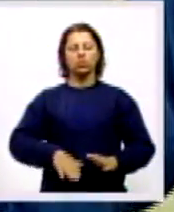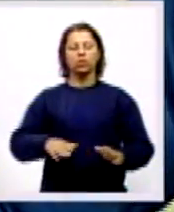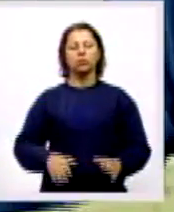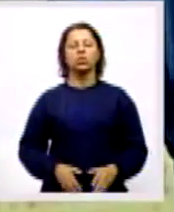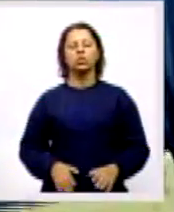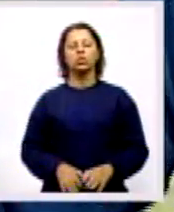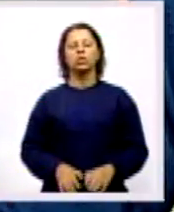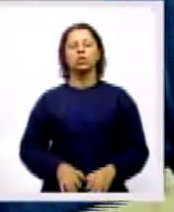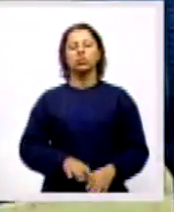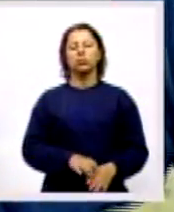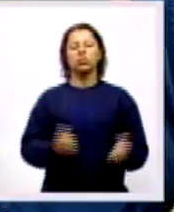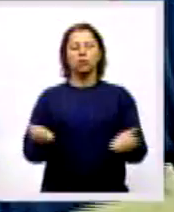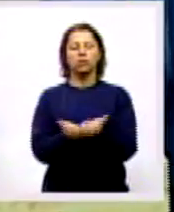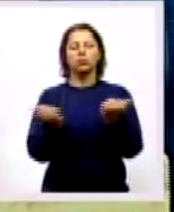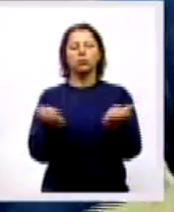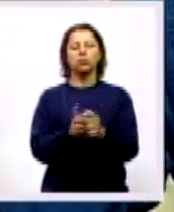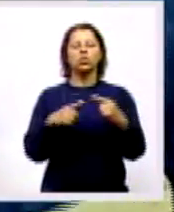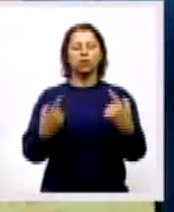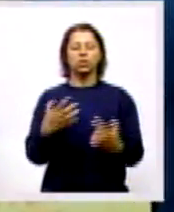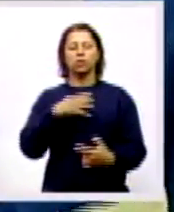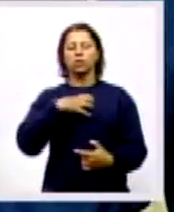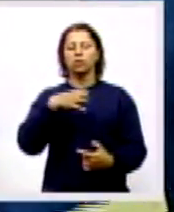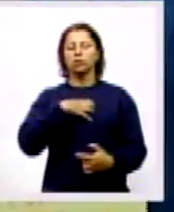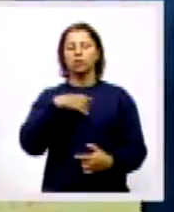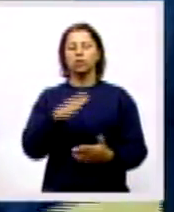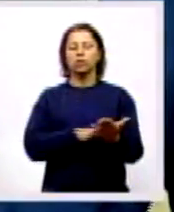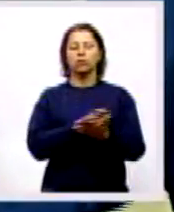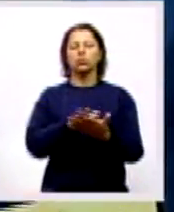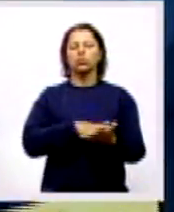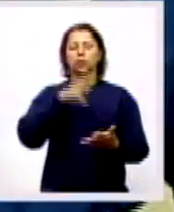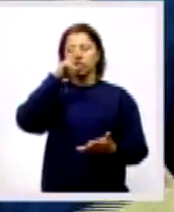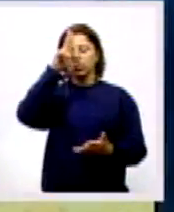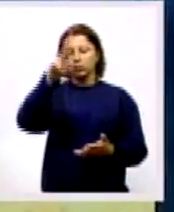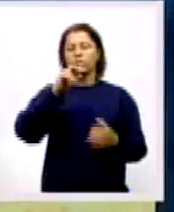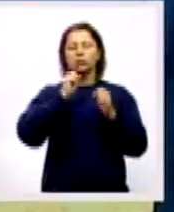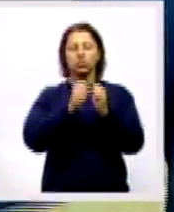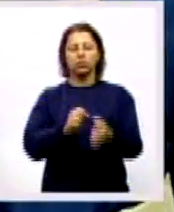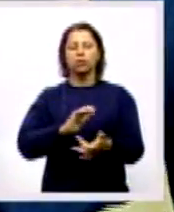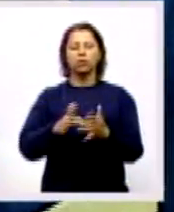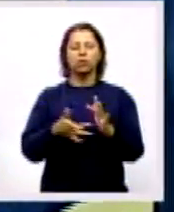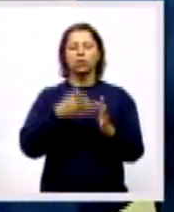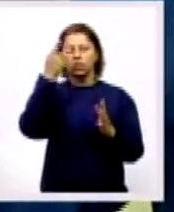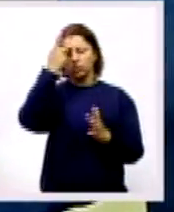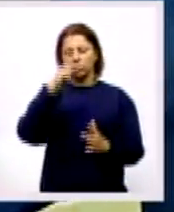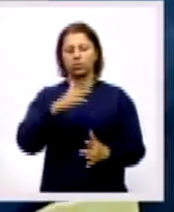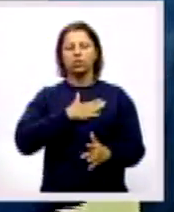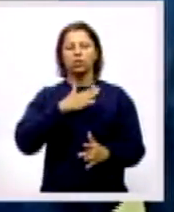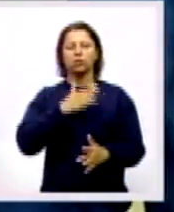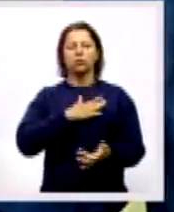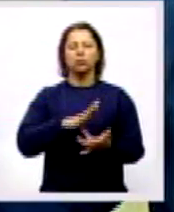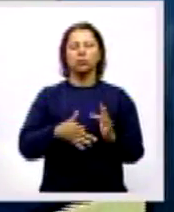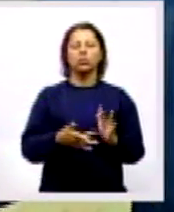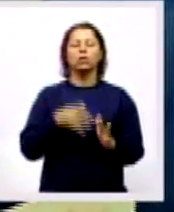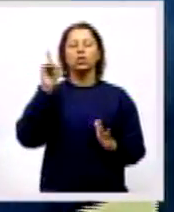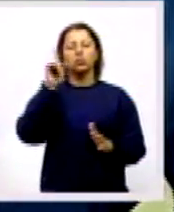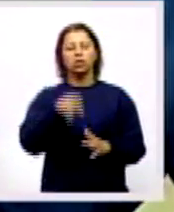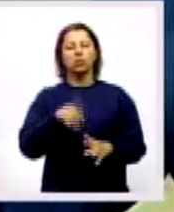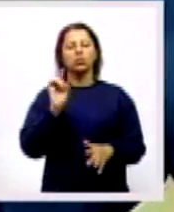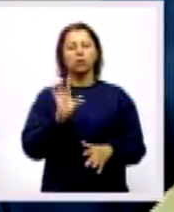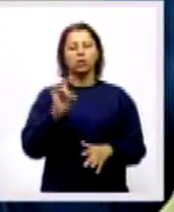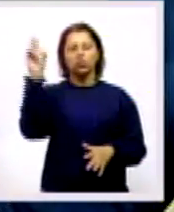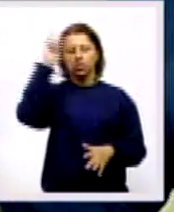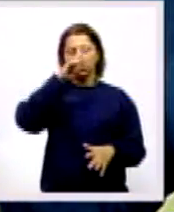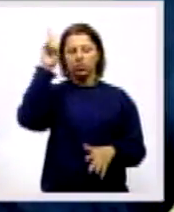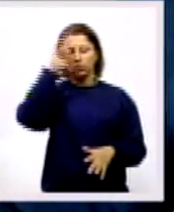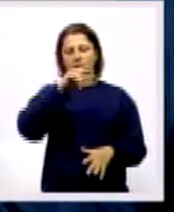mas nunca senti na minha carne a força do poder transformador de Jesus. Para mim, ele não passa de um personagem que ainda